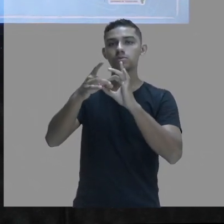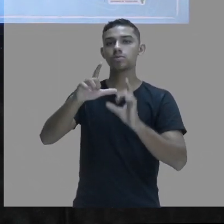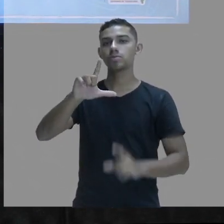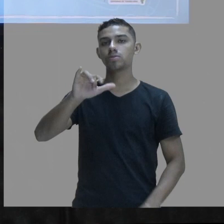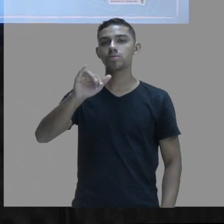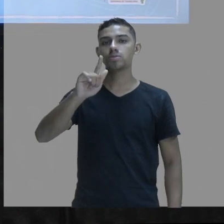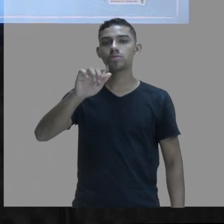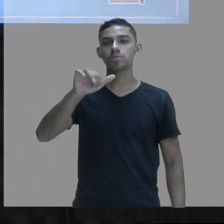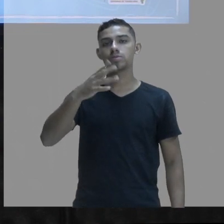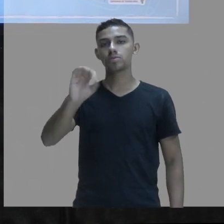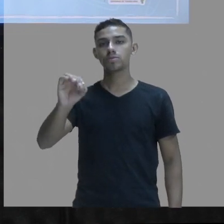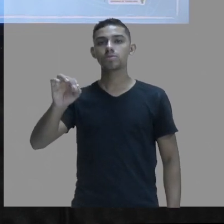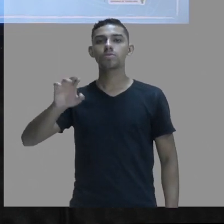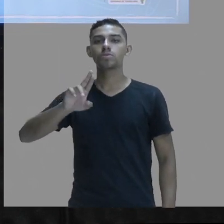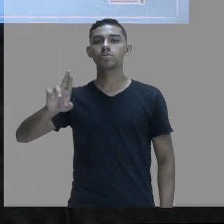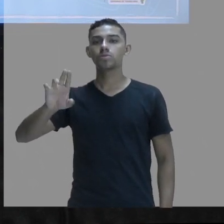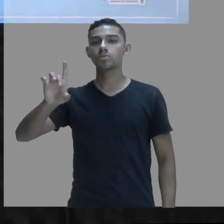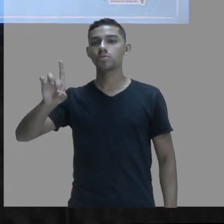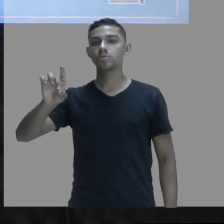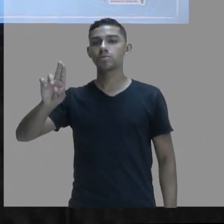geral dos alcenos é